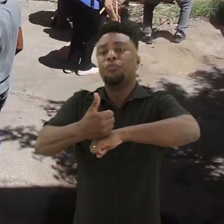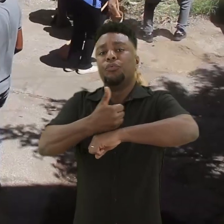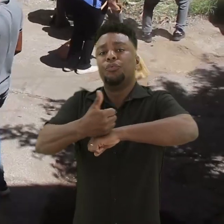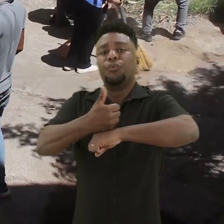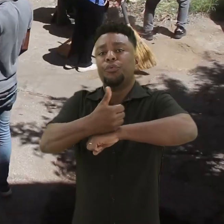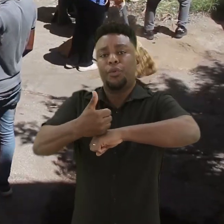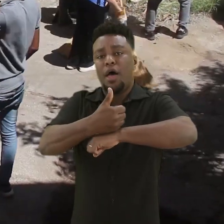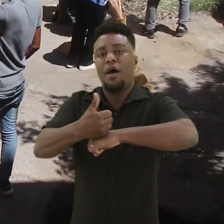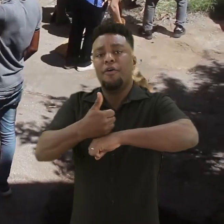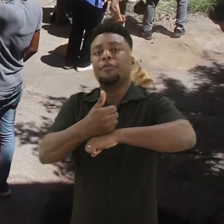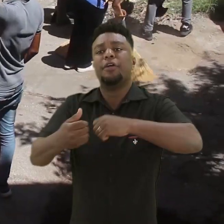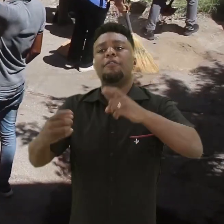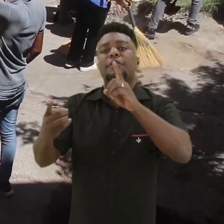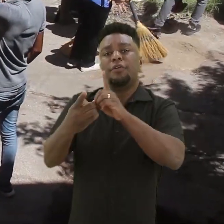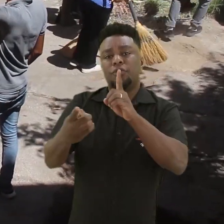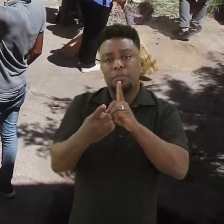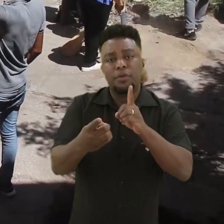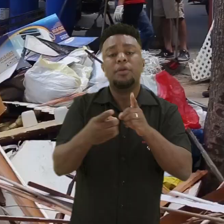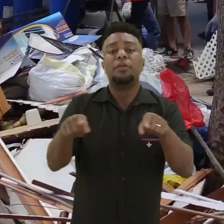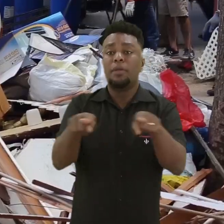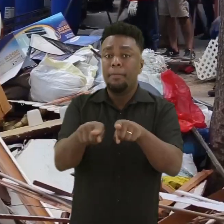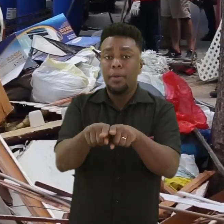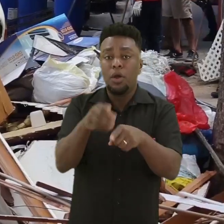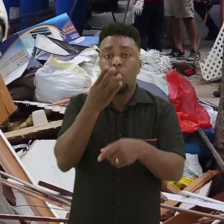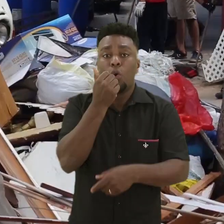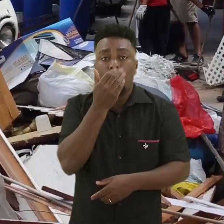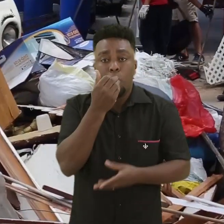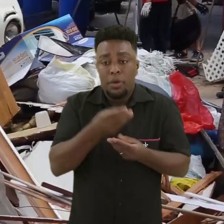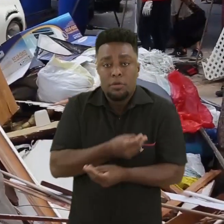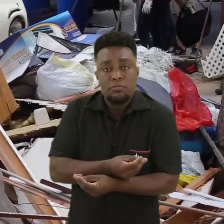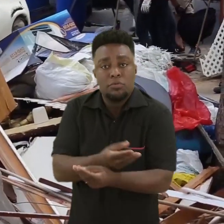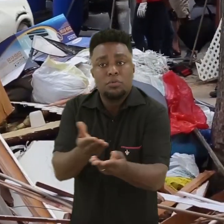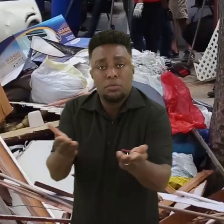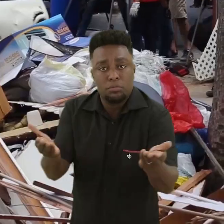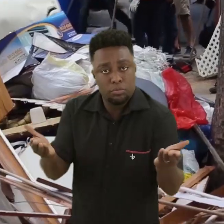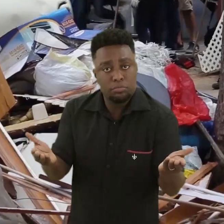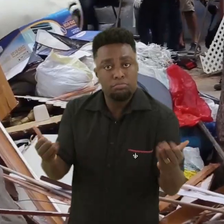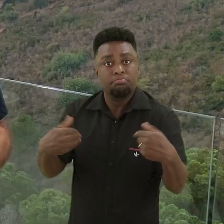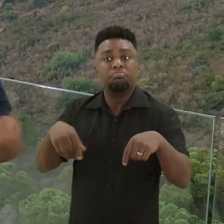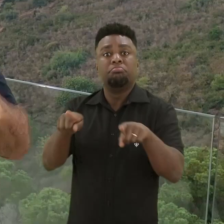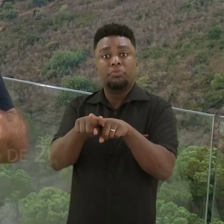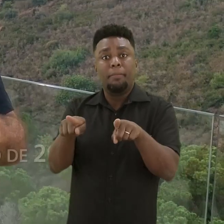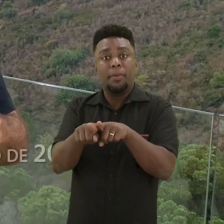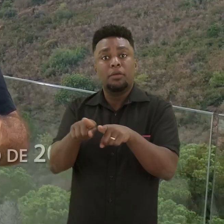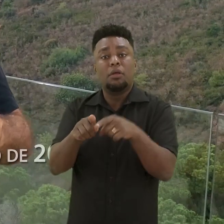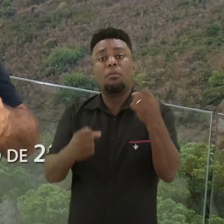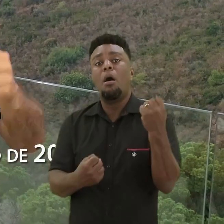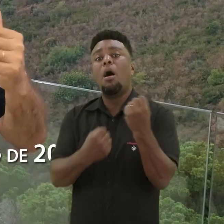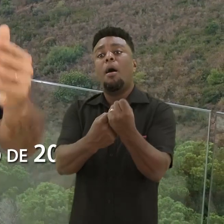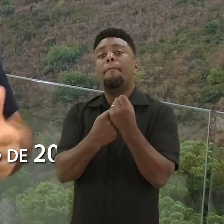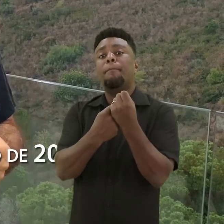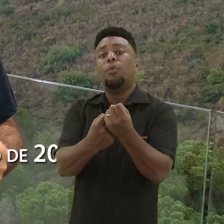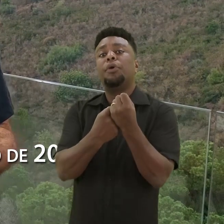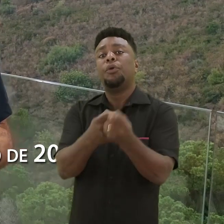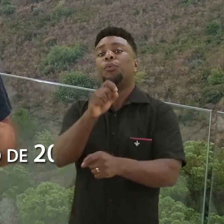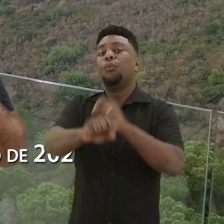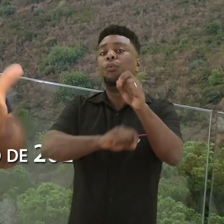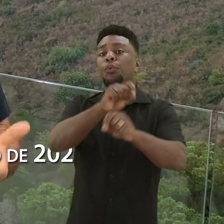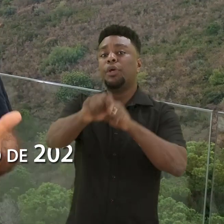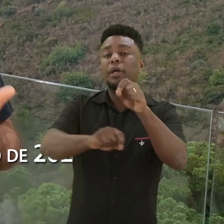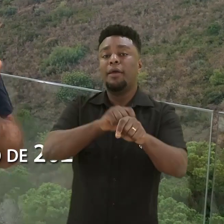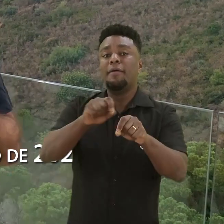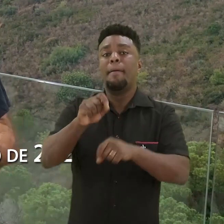que estavam atendendo a emergência. Também distribuímos comida na região do porto. Além disso, estamos apoiando a 1.000 famílias